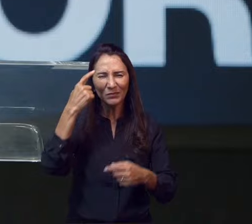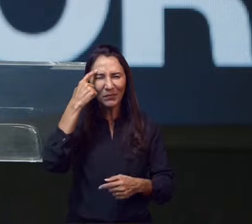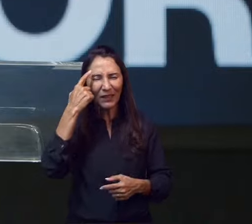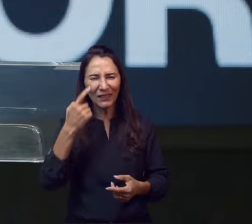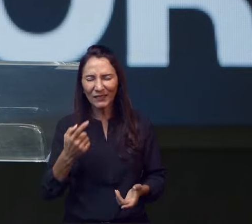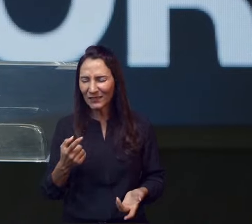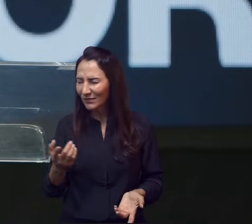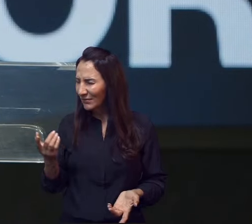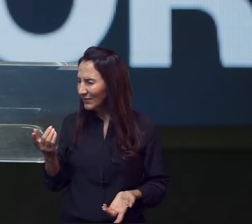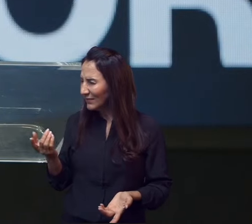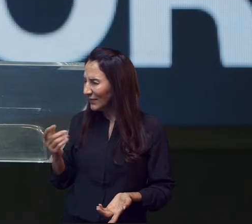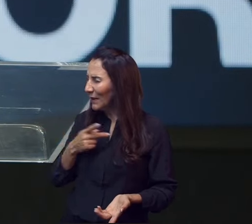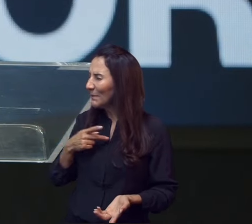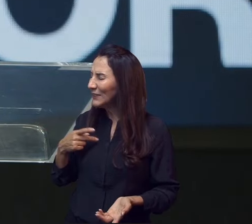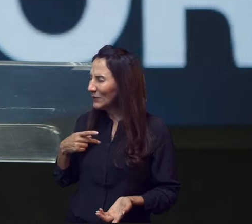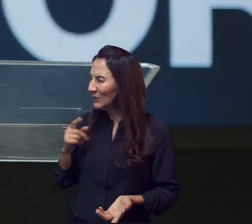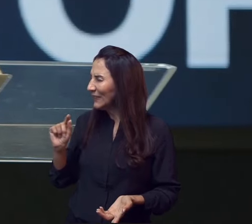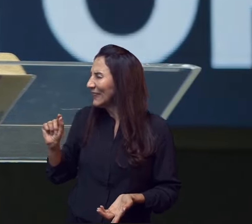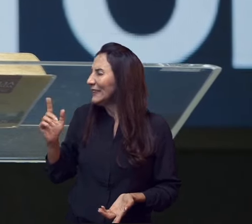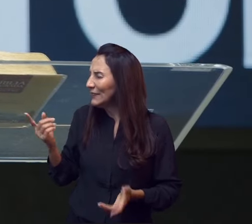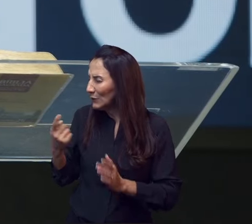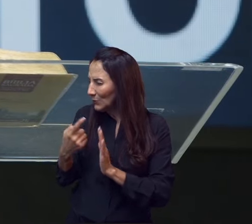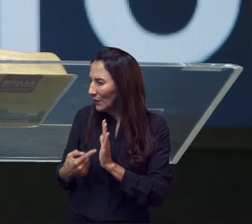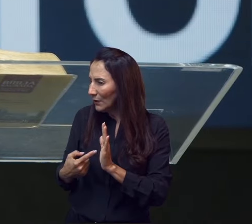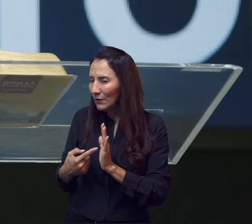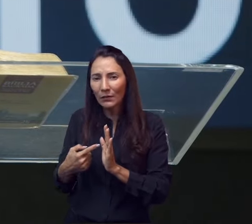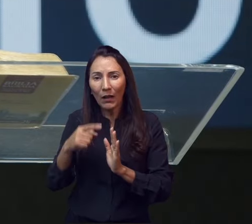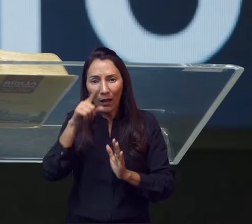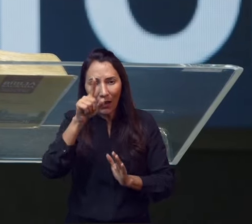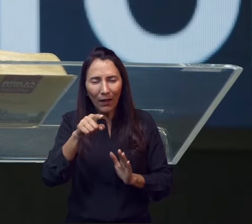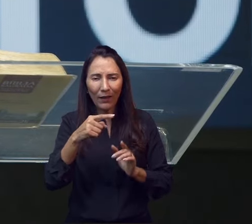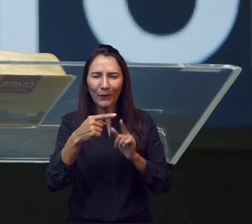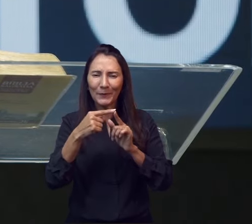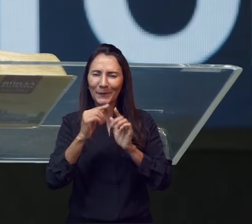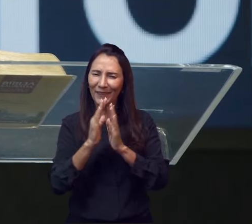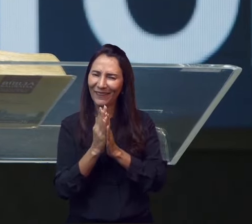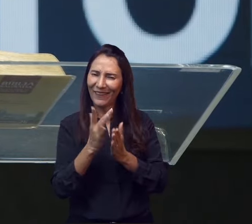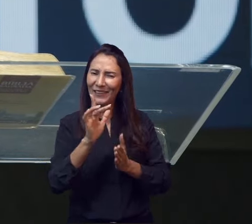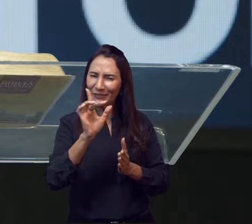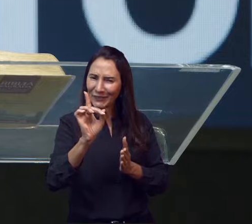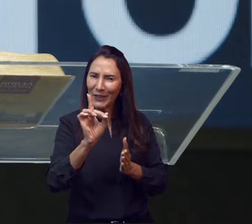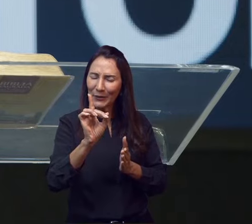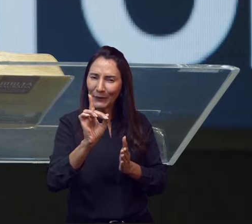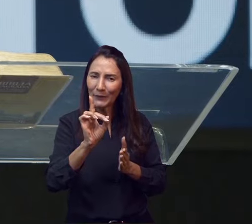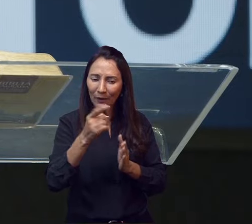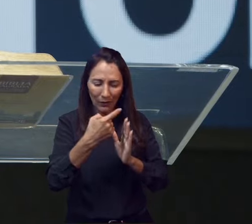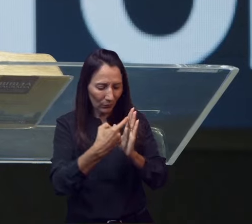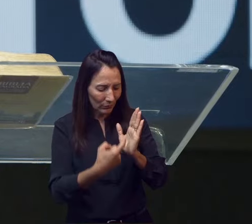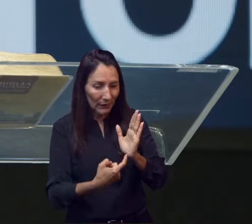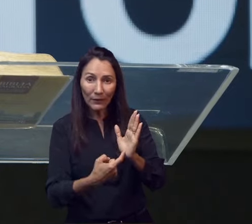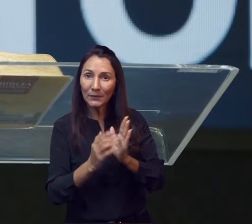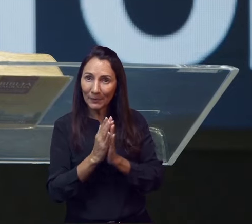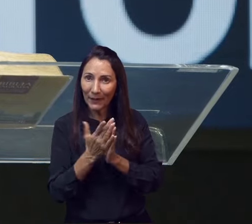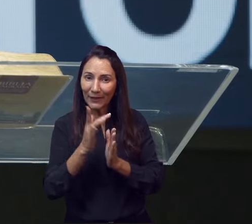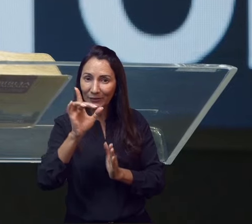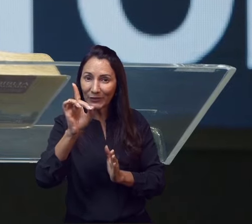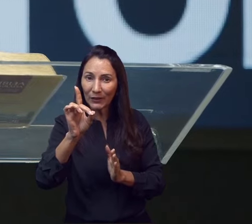assim pastor que palavra é essa é uma palavra bíblica poderosamente bíblica